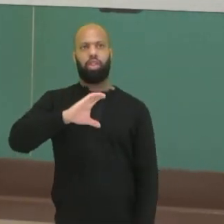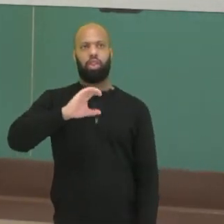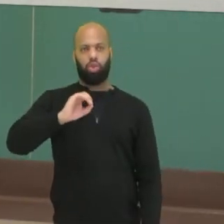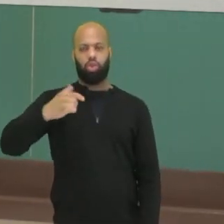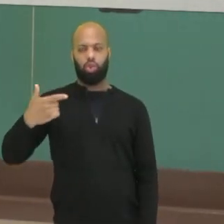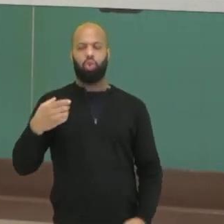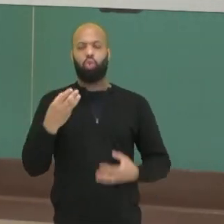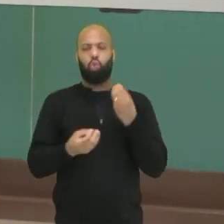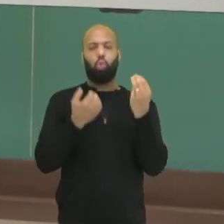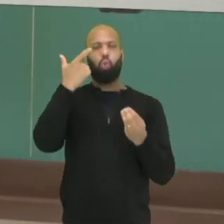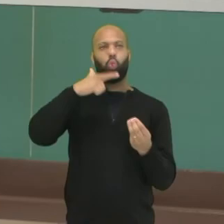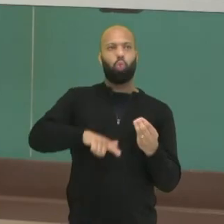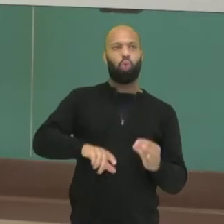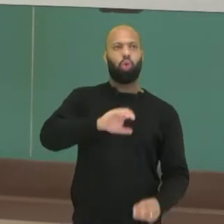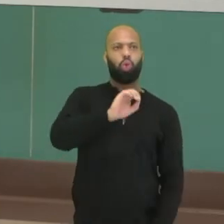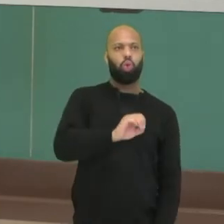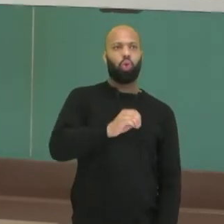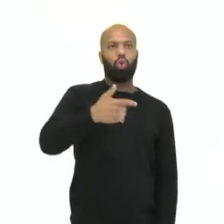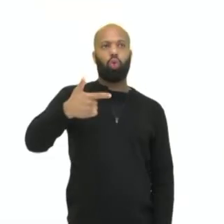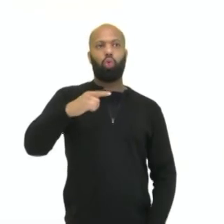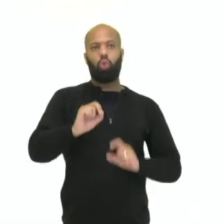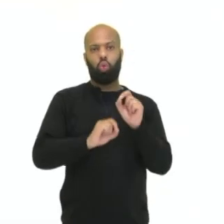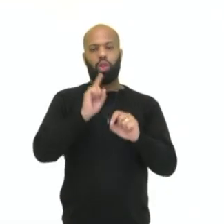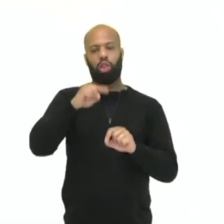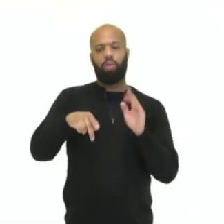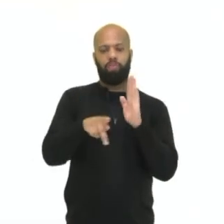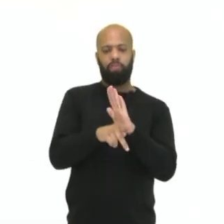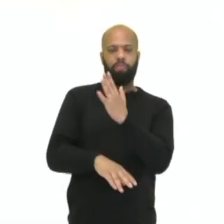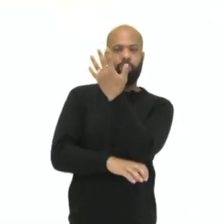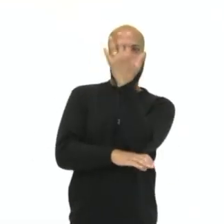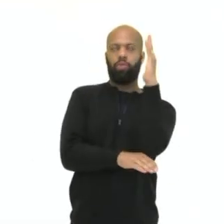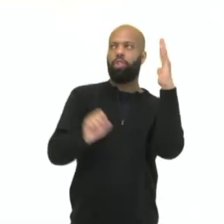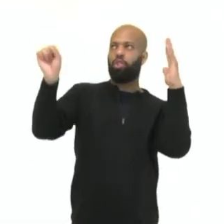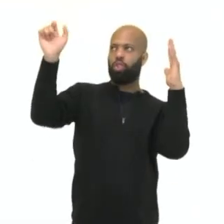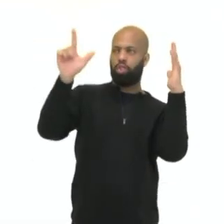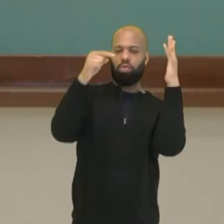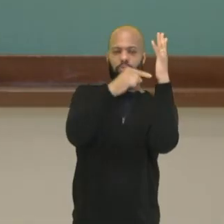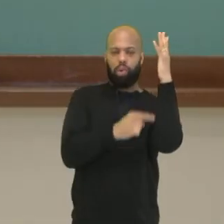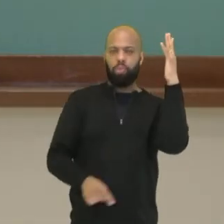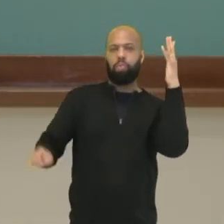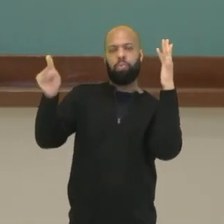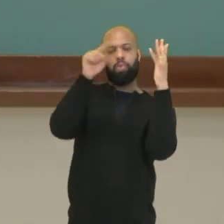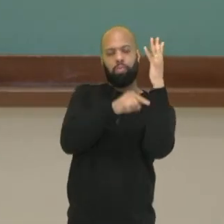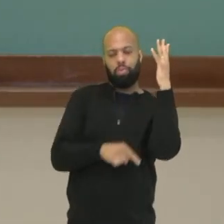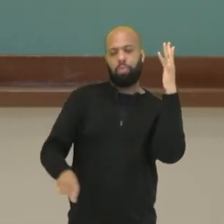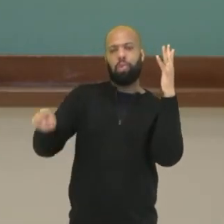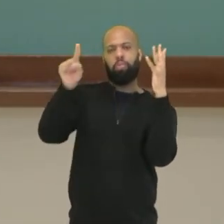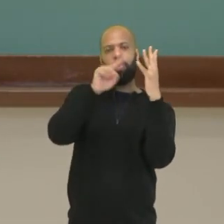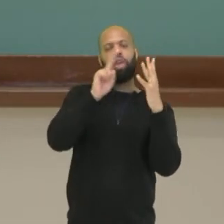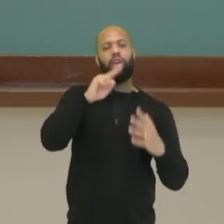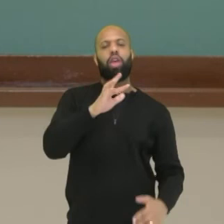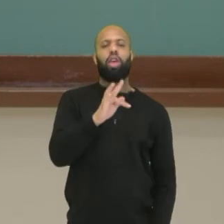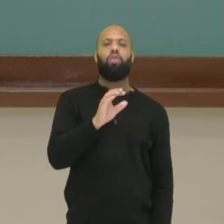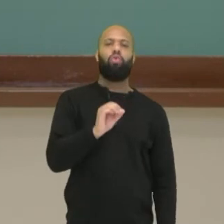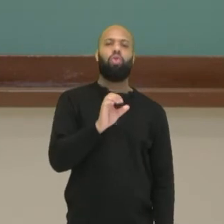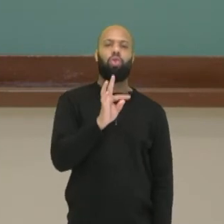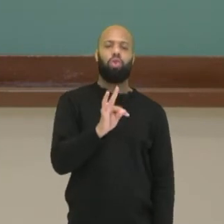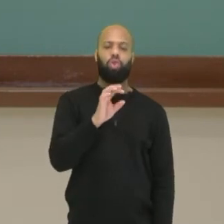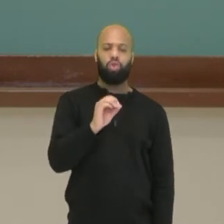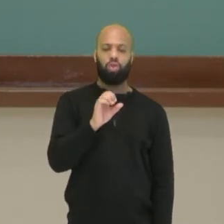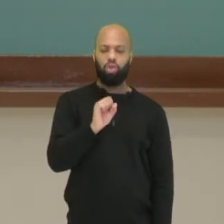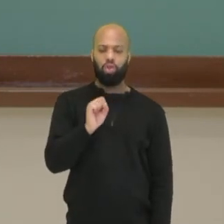esse oxigênio? Esse gás é a própria fotossíntese realizada por ela própria. Tá? Sistema bem simples e rende bastante discussão